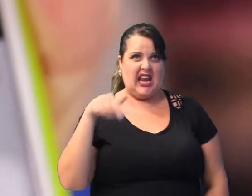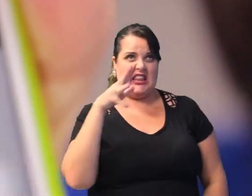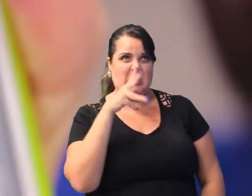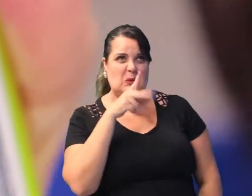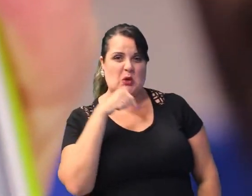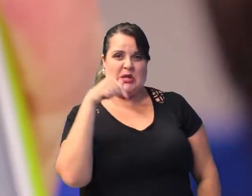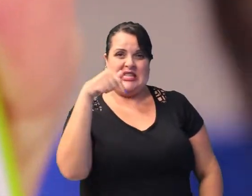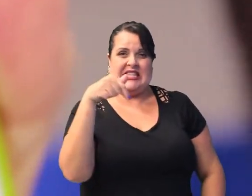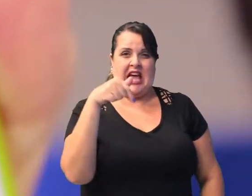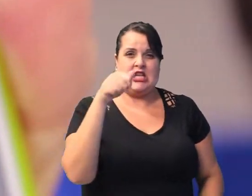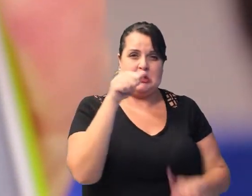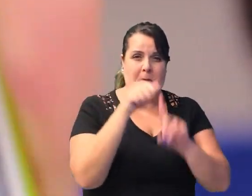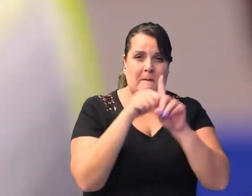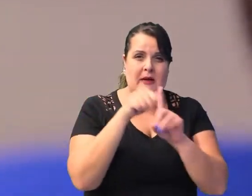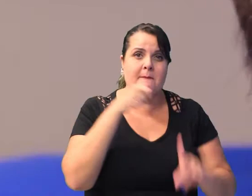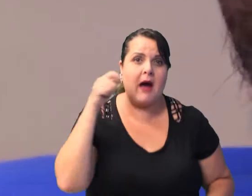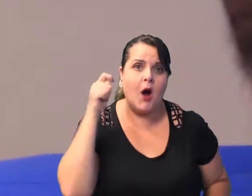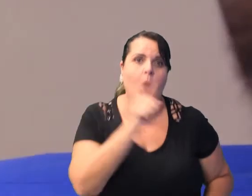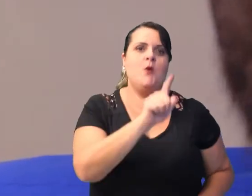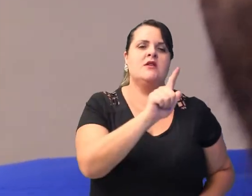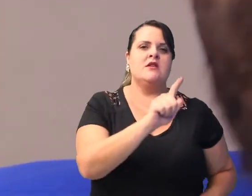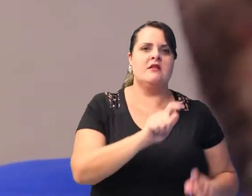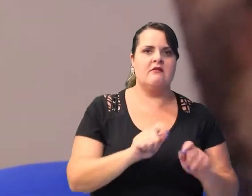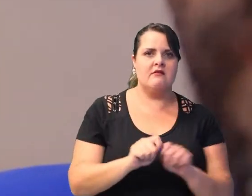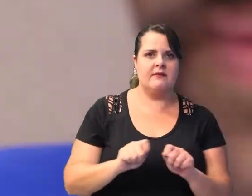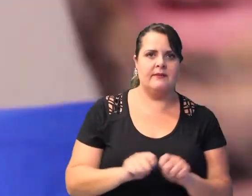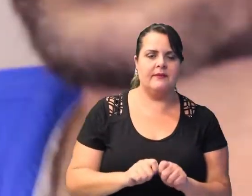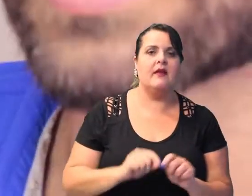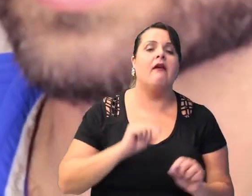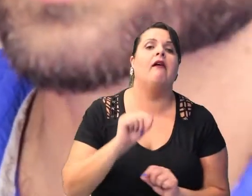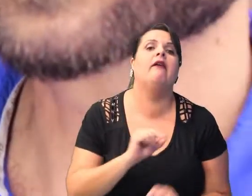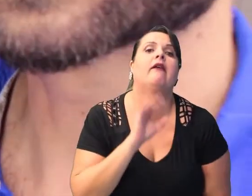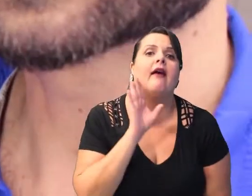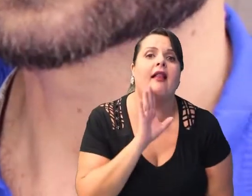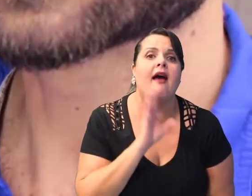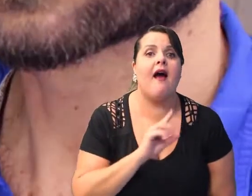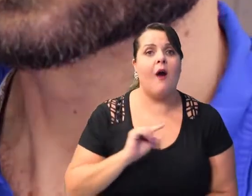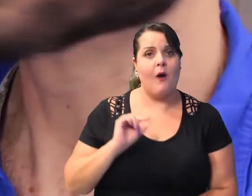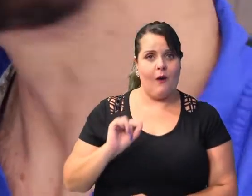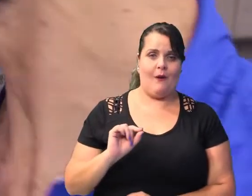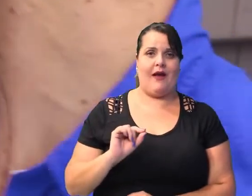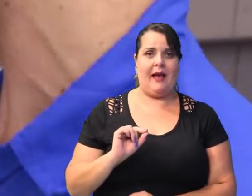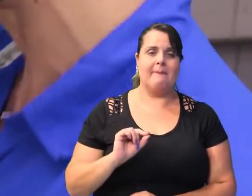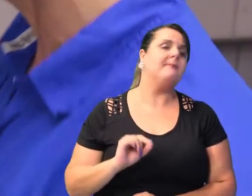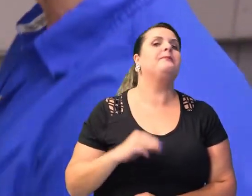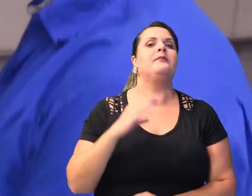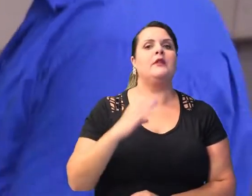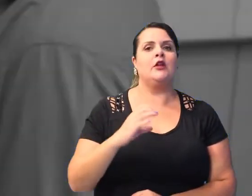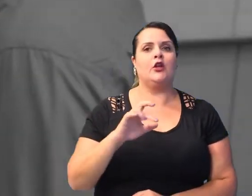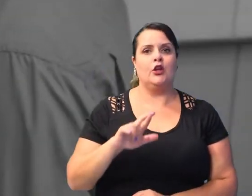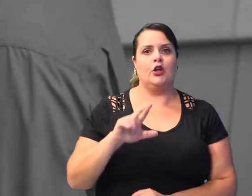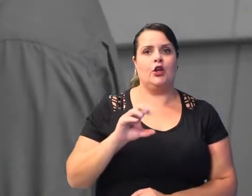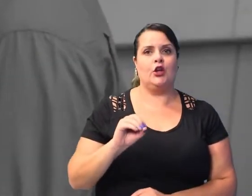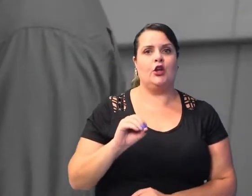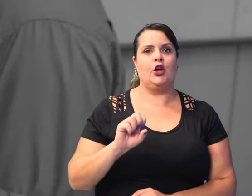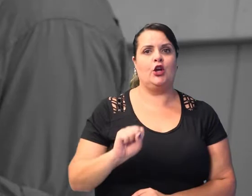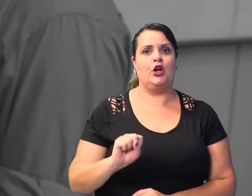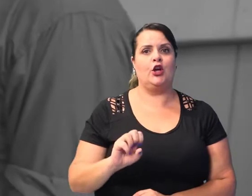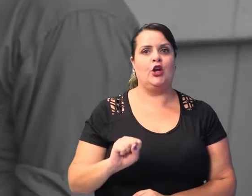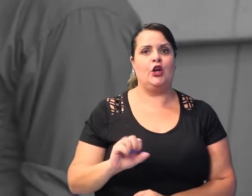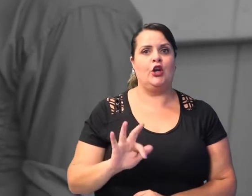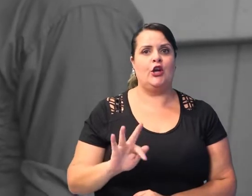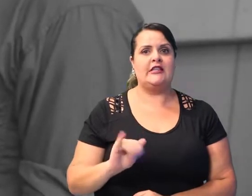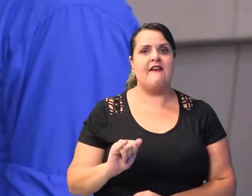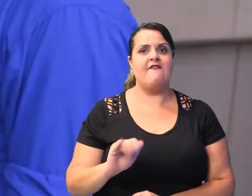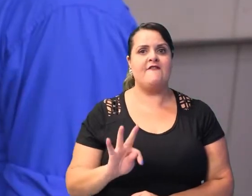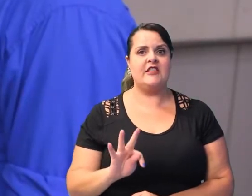acho que 17 meses mas todo mundo demora para começar a fazer sabe o que é legal esse tipo de treino mt crossfit pra sentir a max e emme